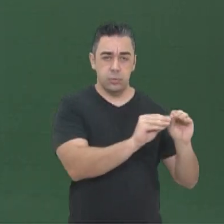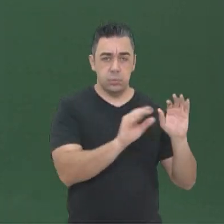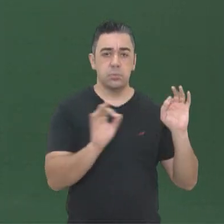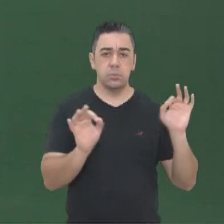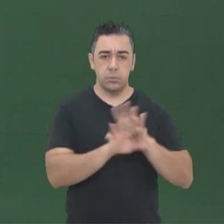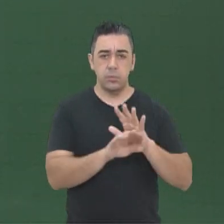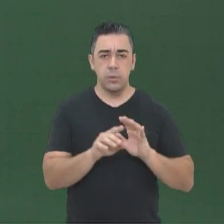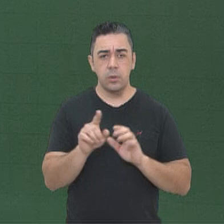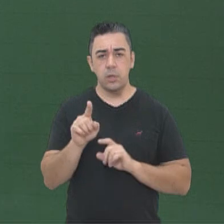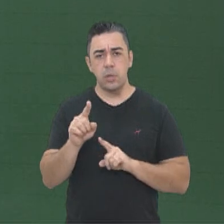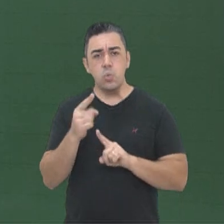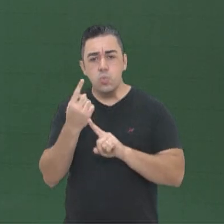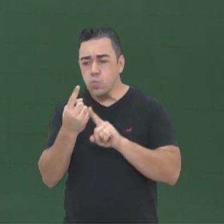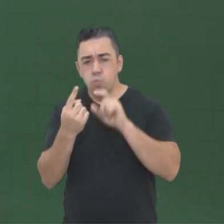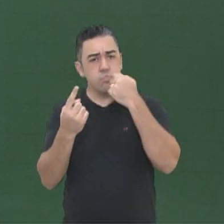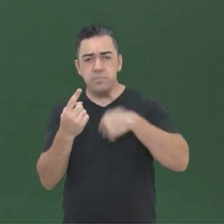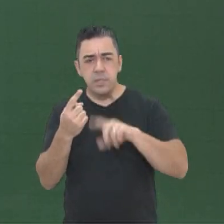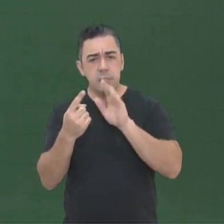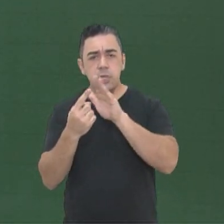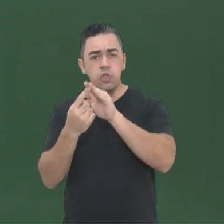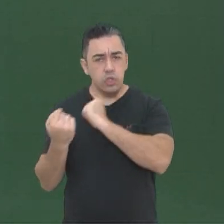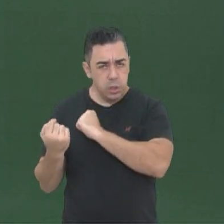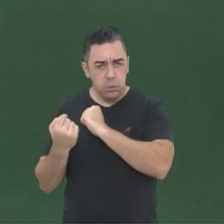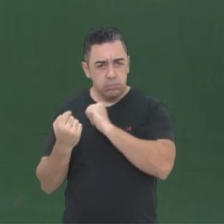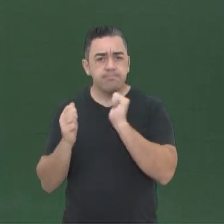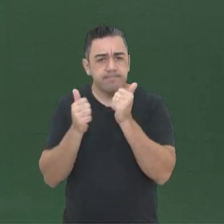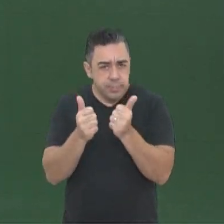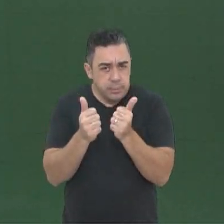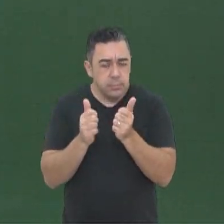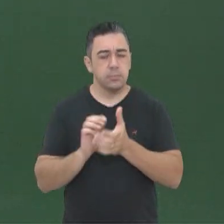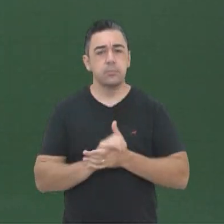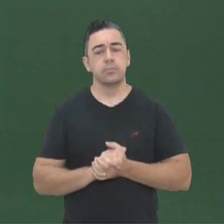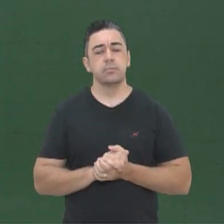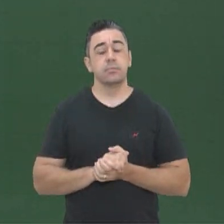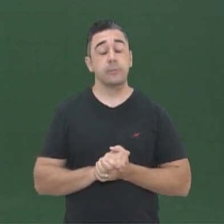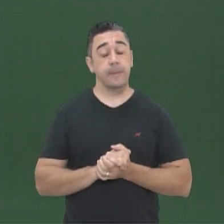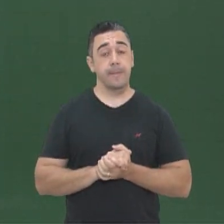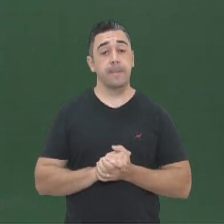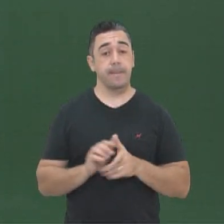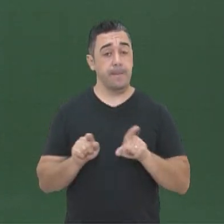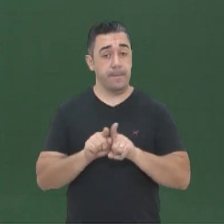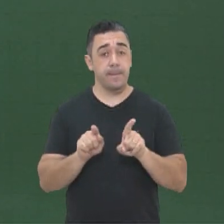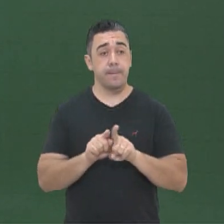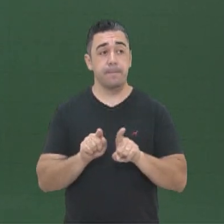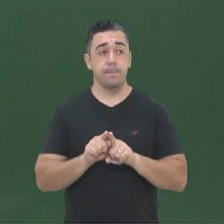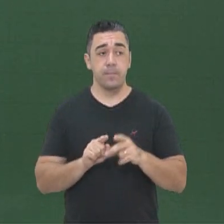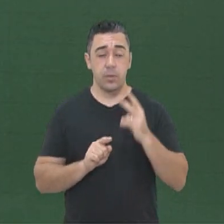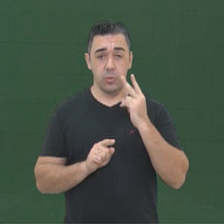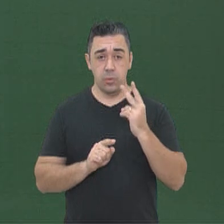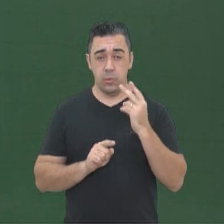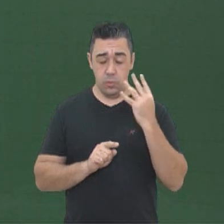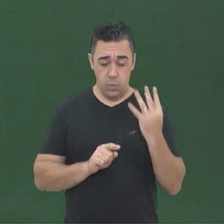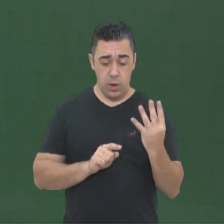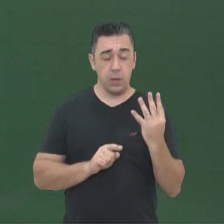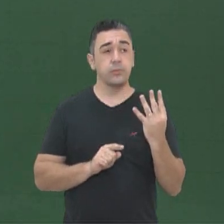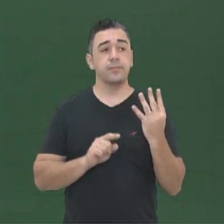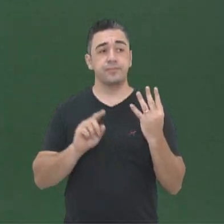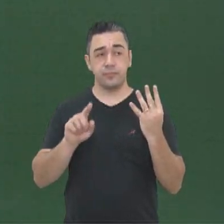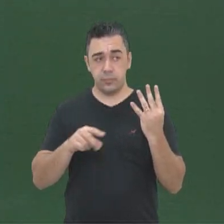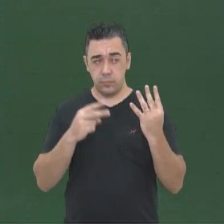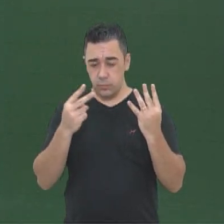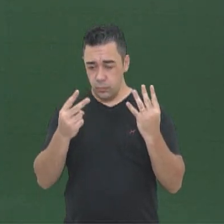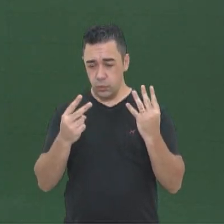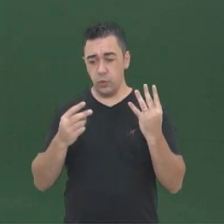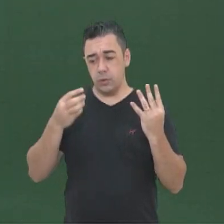Esse 1 aqui nem precisa ter, então eu vou tirar para a gente não se confundir com ele. Mesma coisa aqui no 2 ao cubo, eu vou fazer grupinhos de